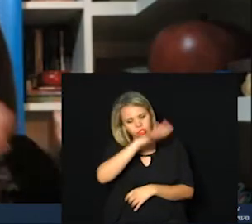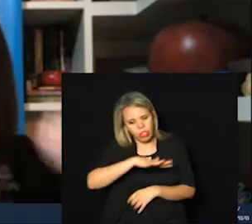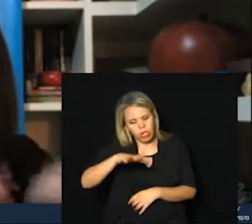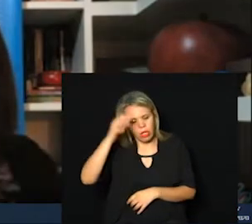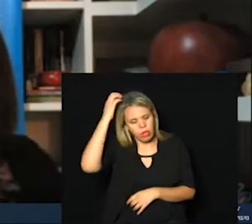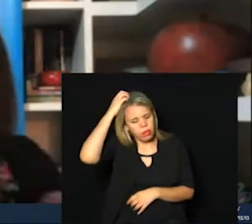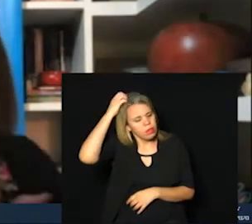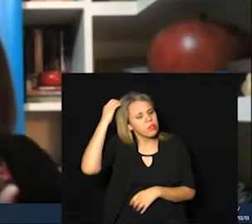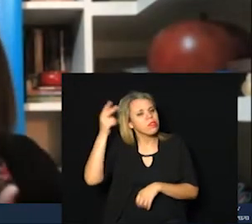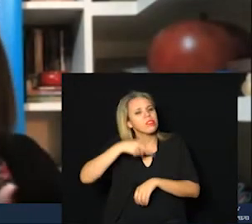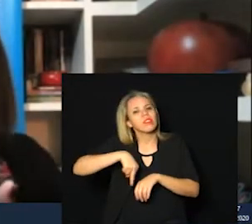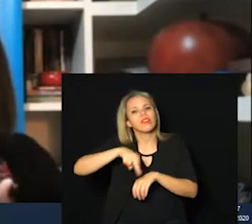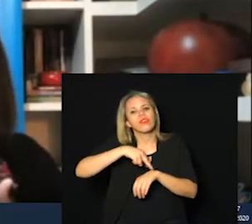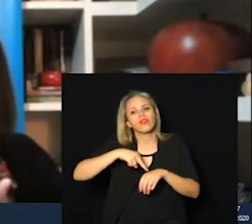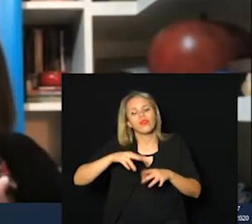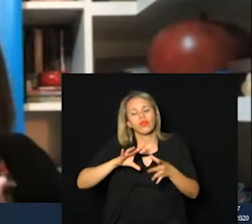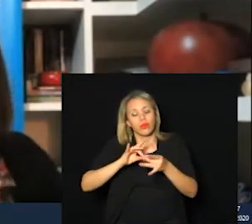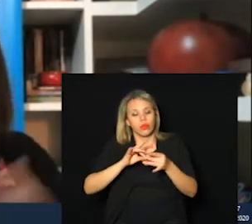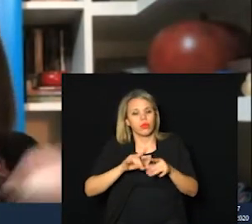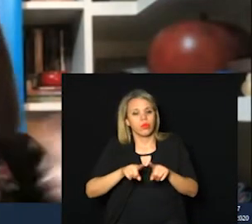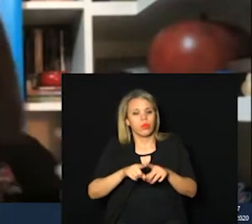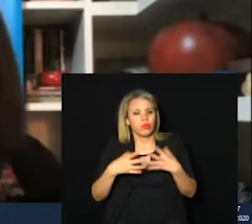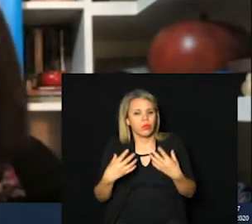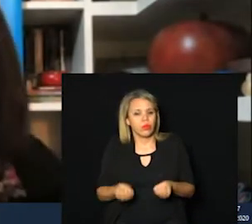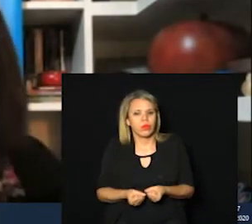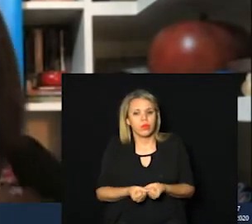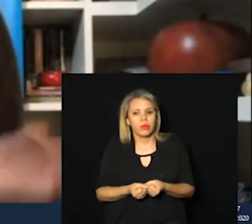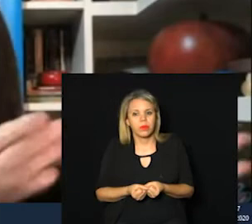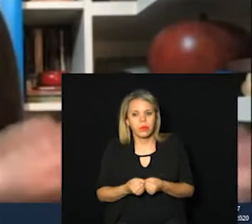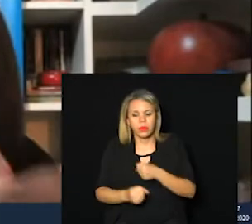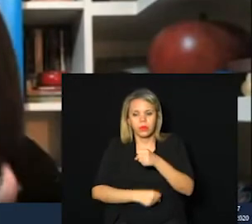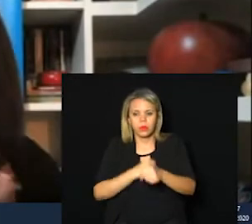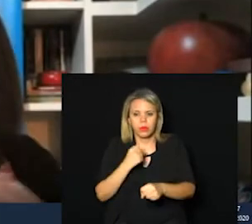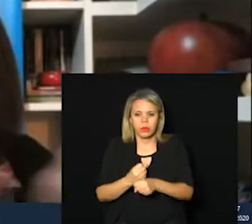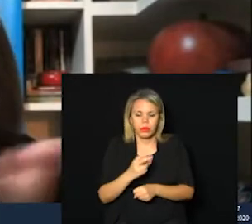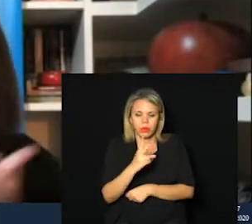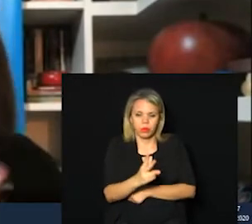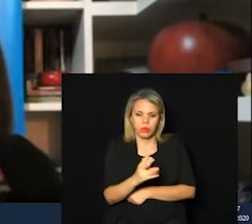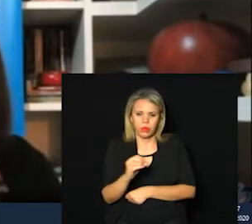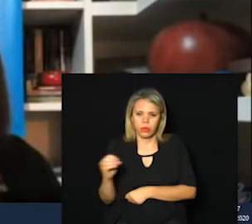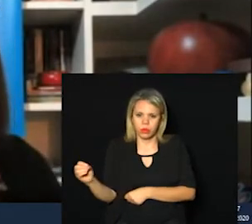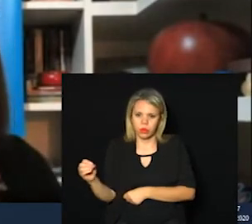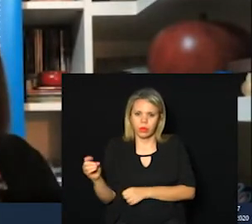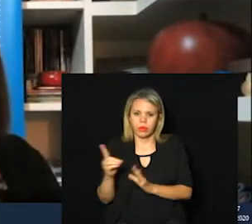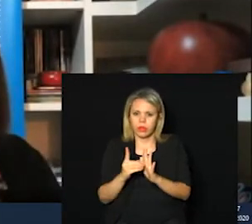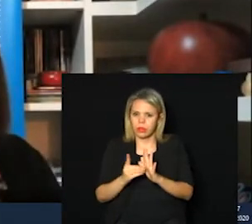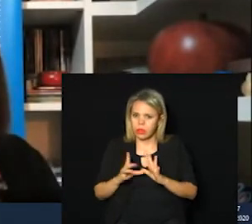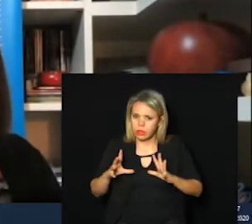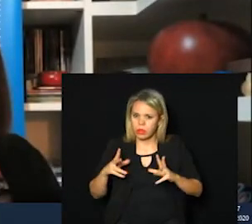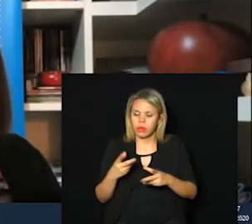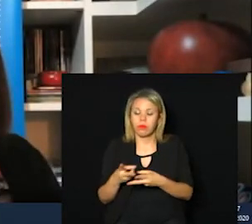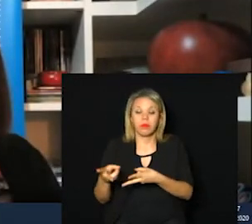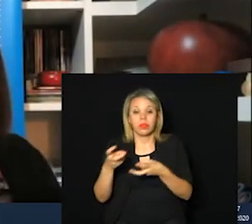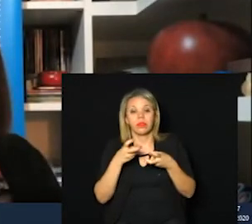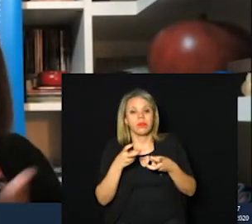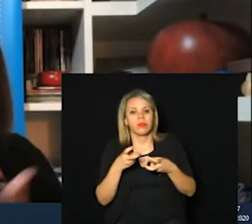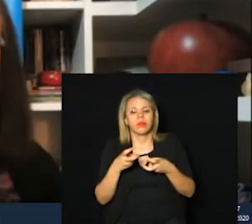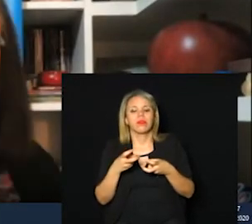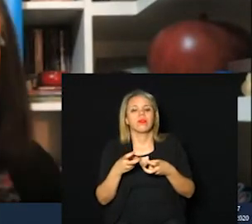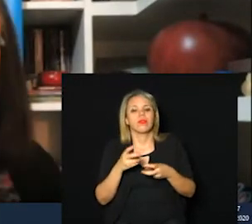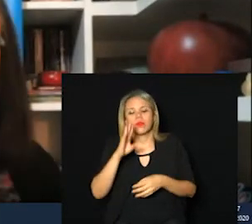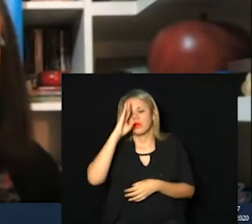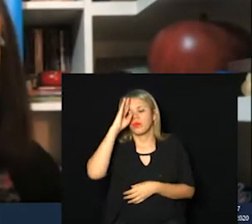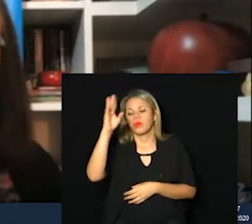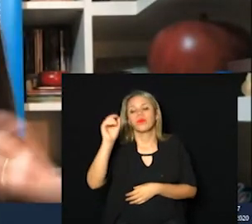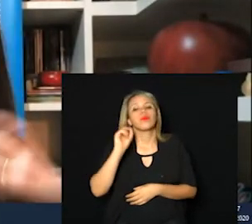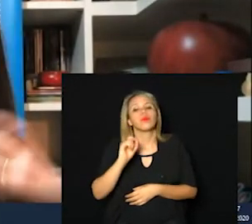na época, adotou o ano 2000, adotou a década e percebeu a prioridade